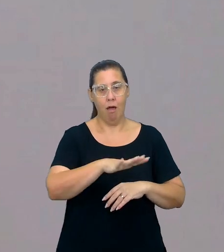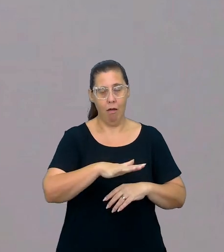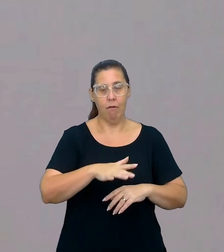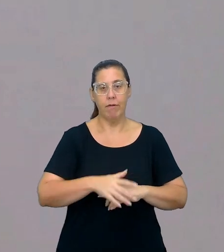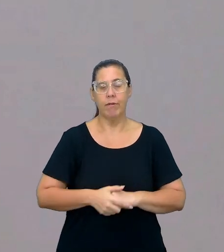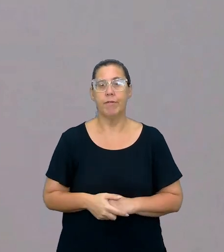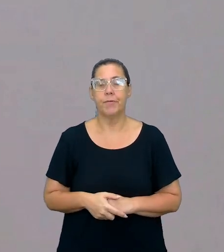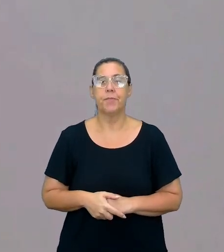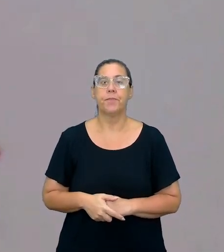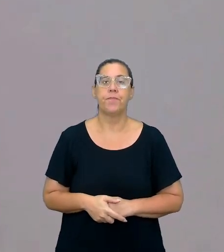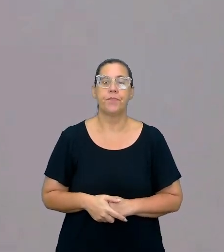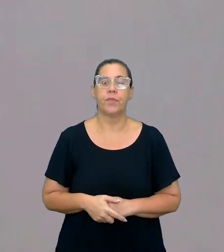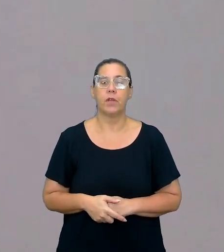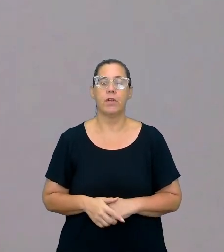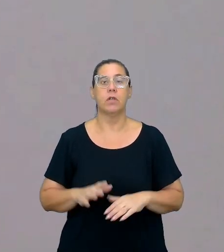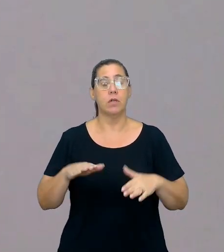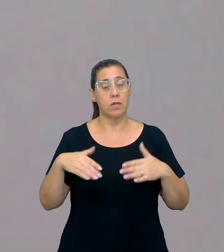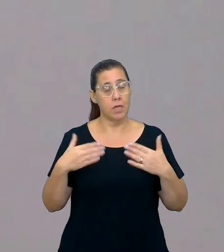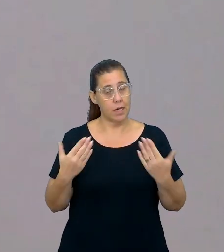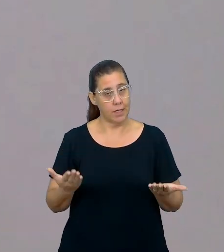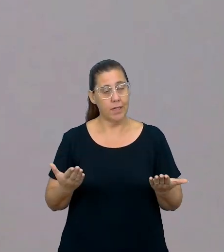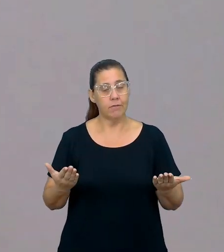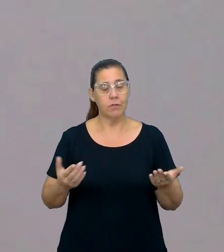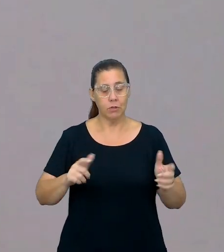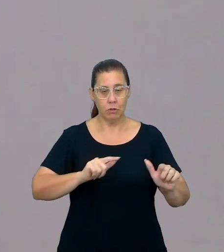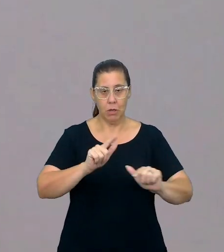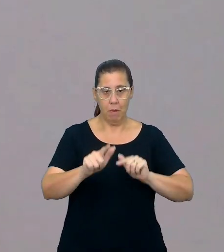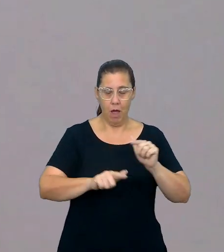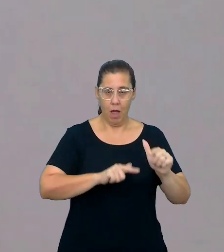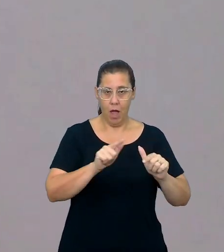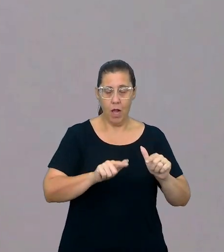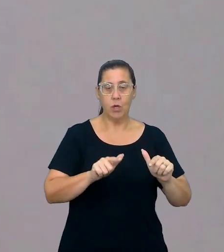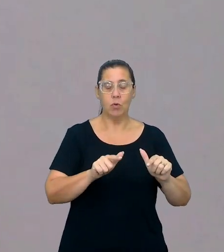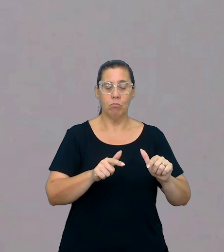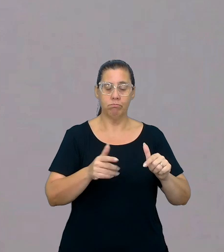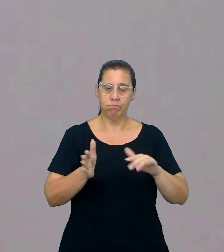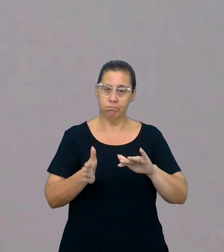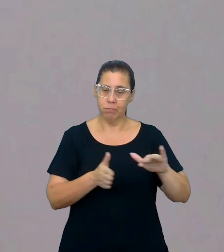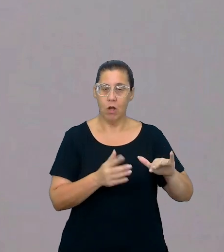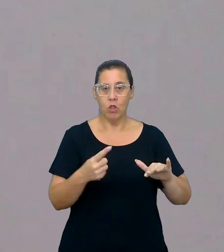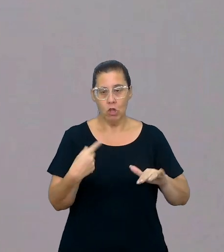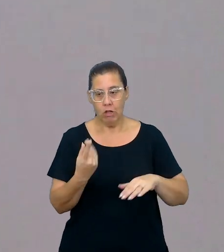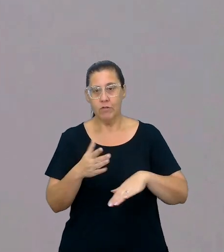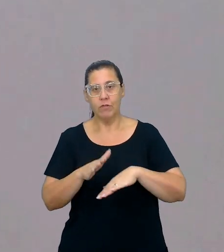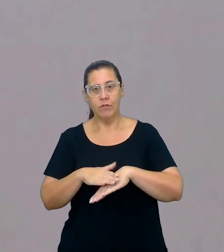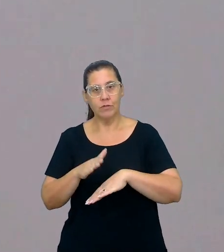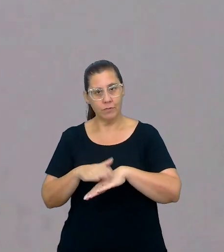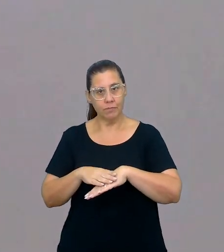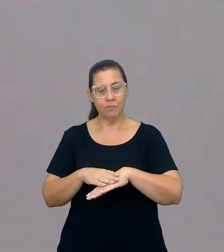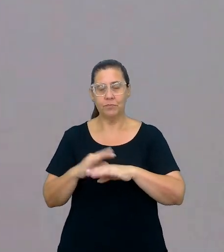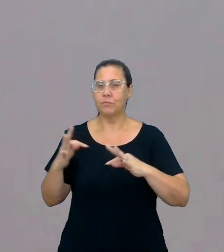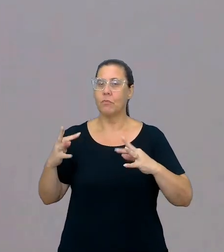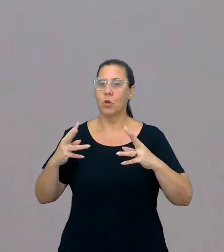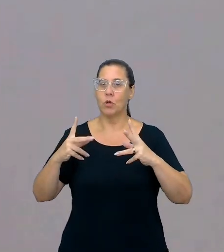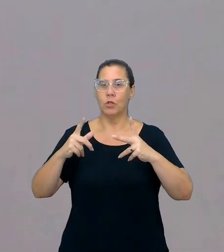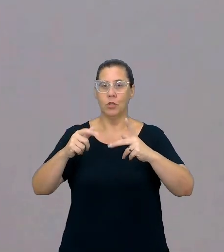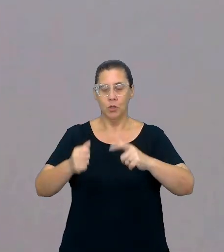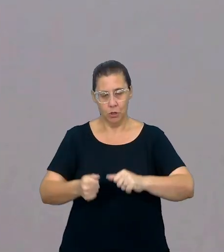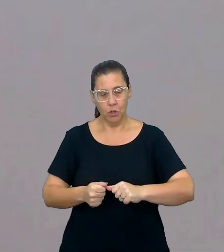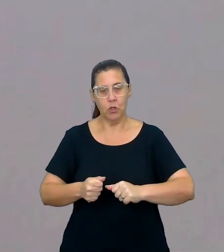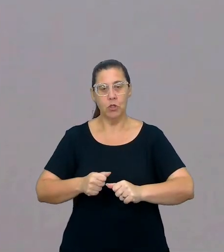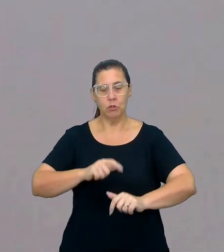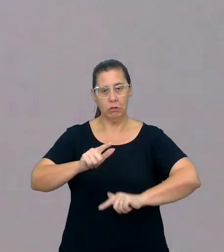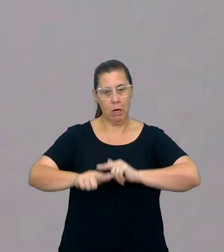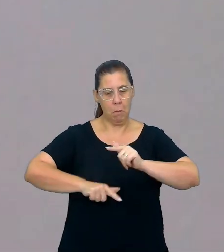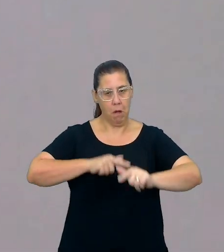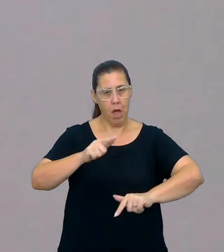atuação, e a partir desse trabalho nós vamos realizar aí todo um movimento